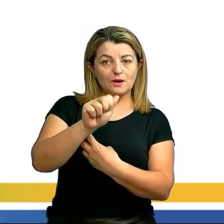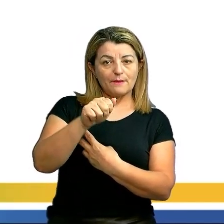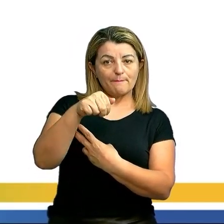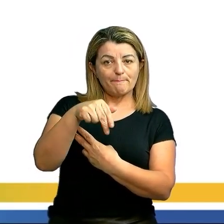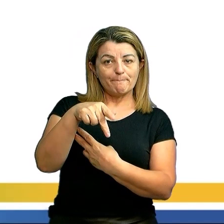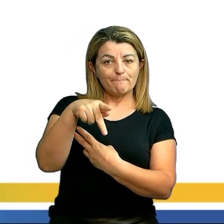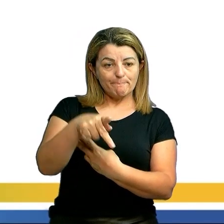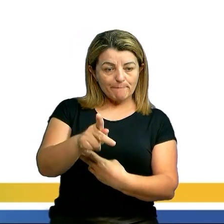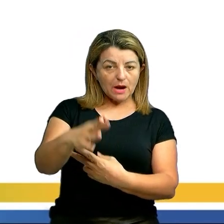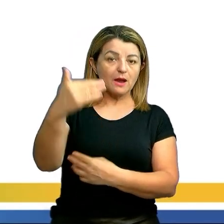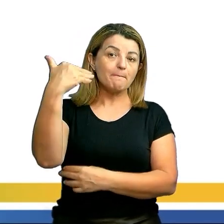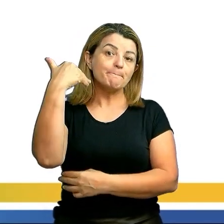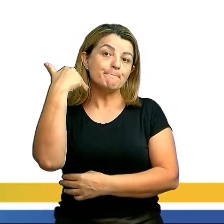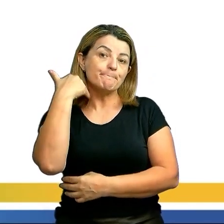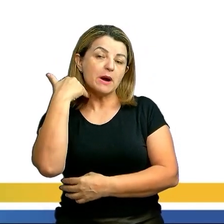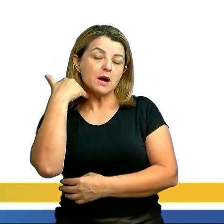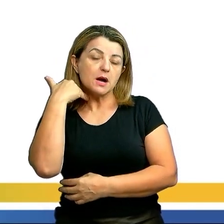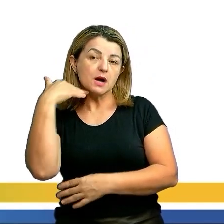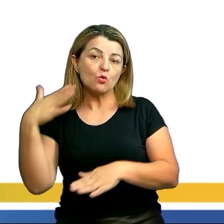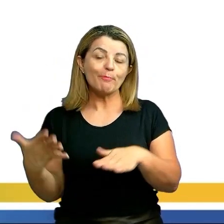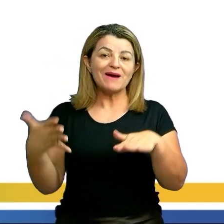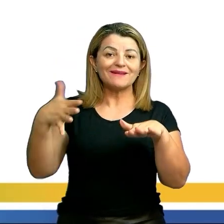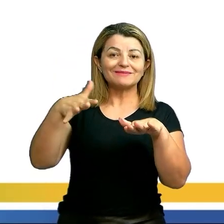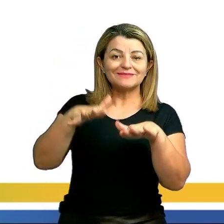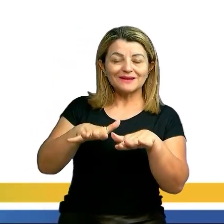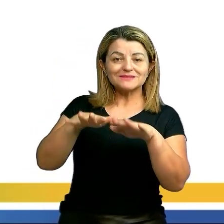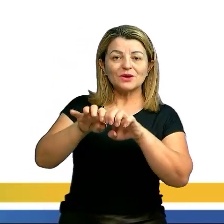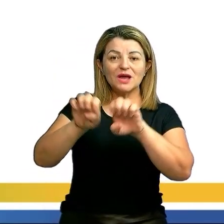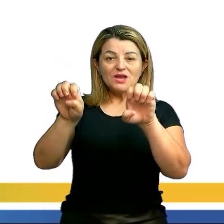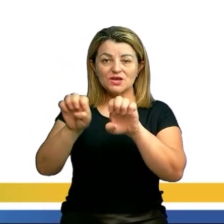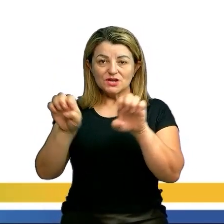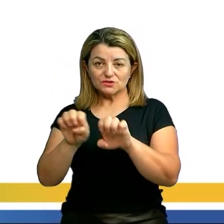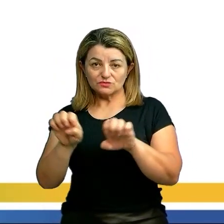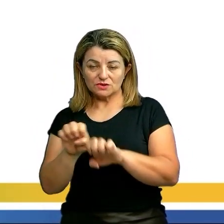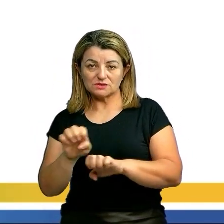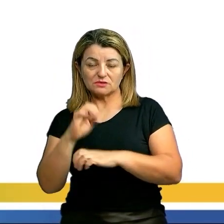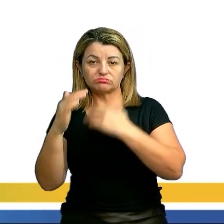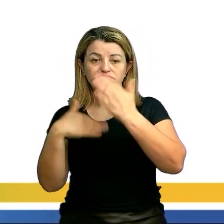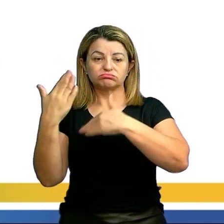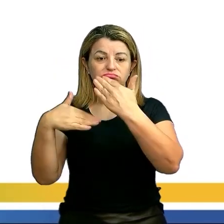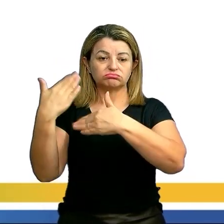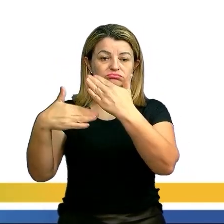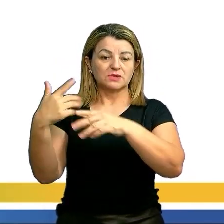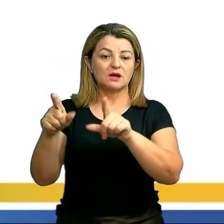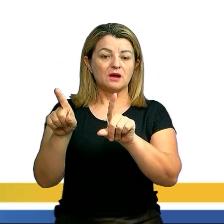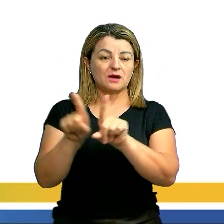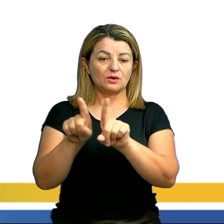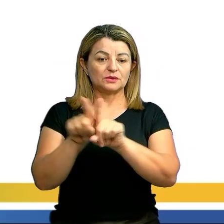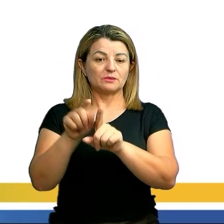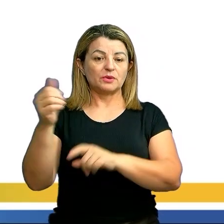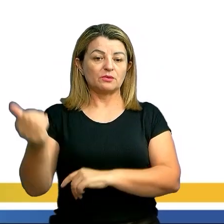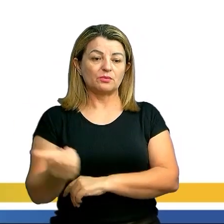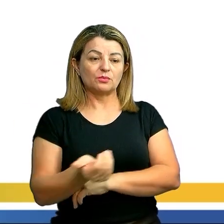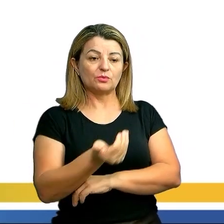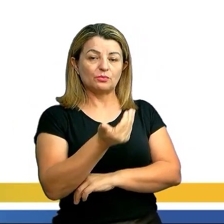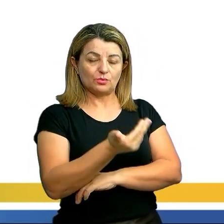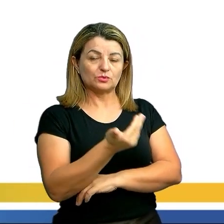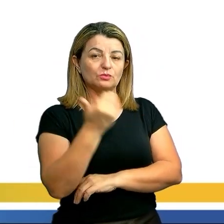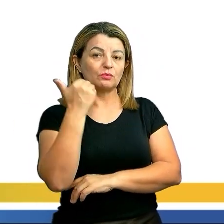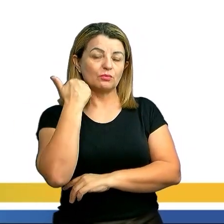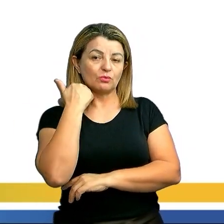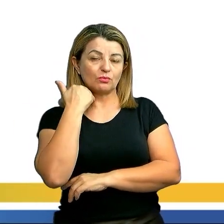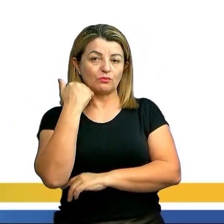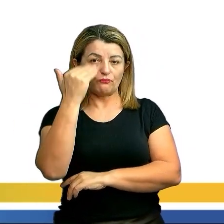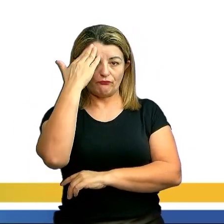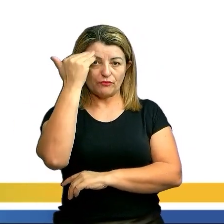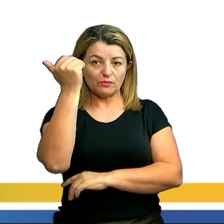Integração, Reestruturação e Desenvolvimento. E o International Monetary Fund, que é o